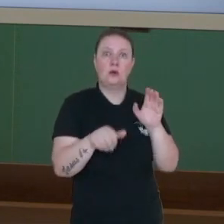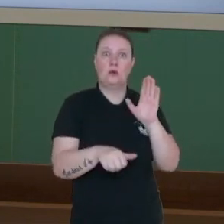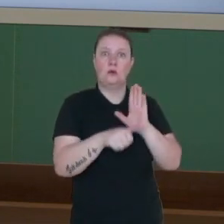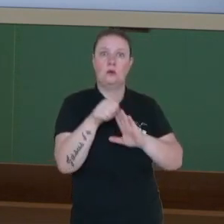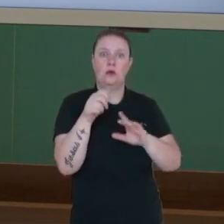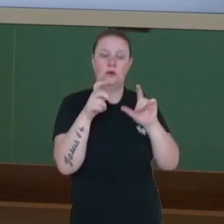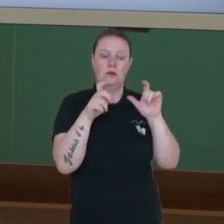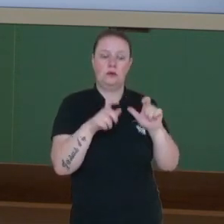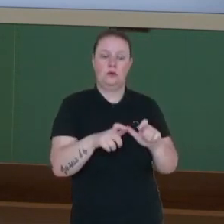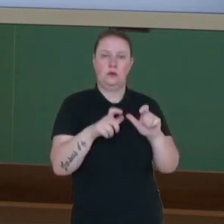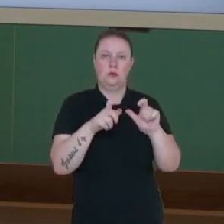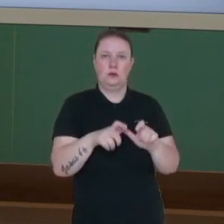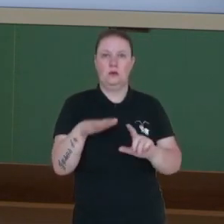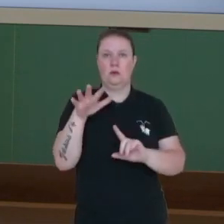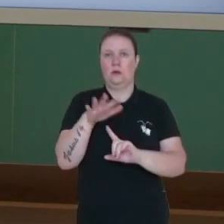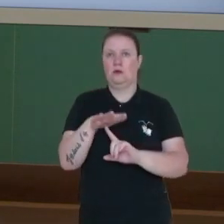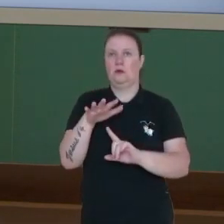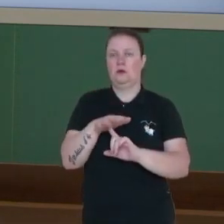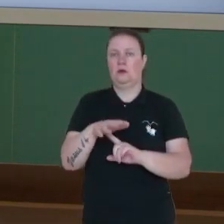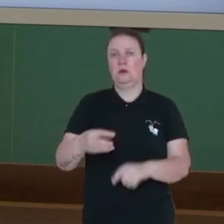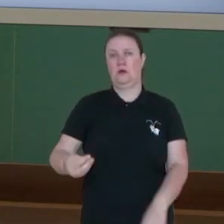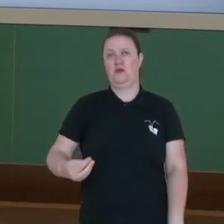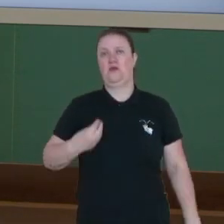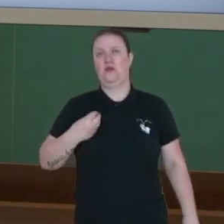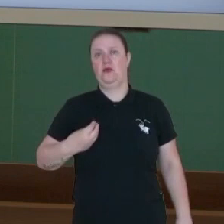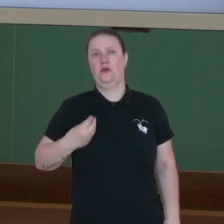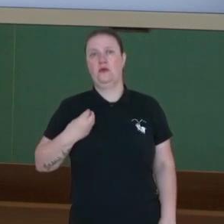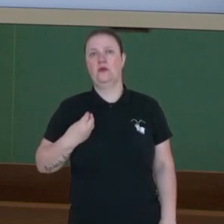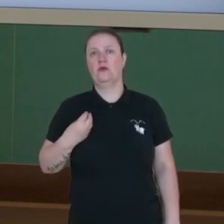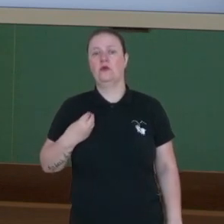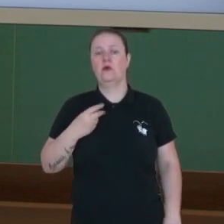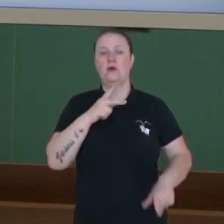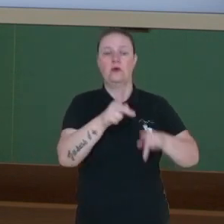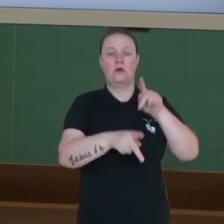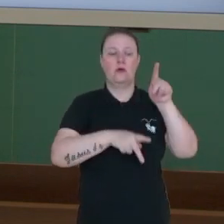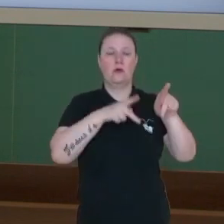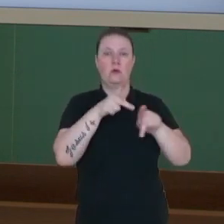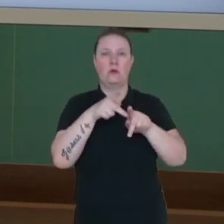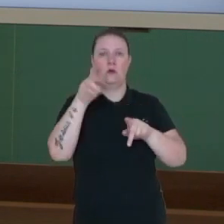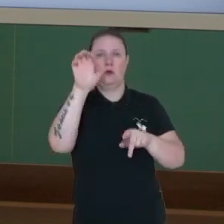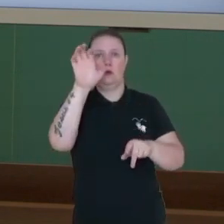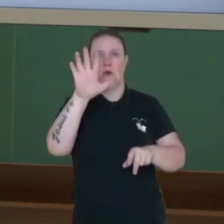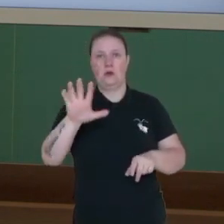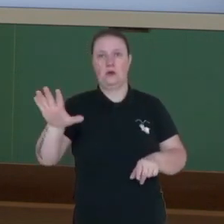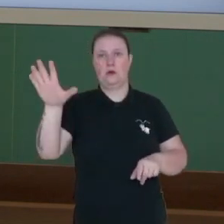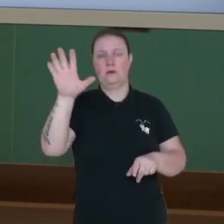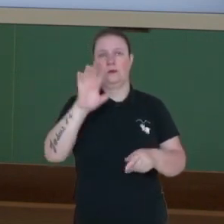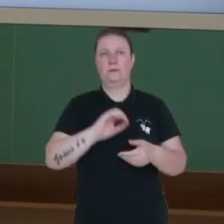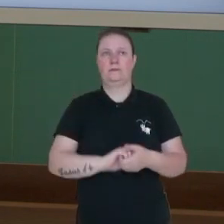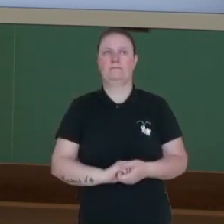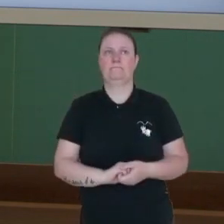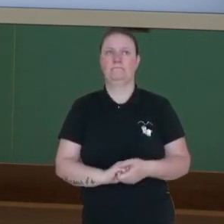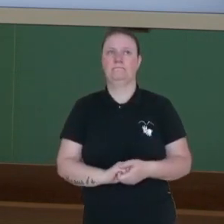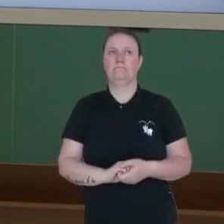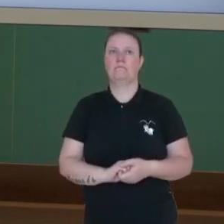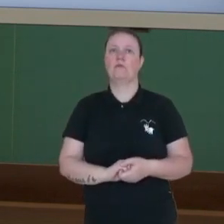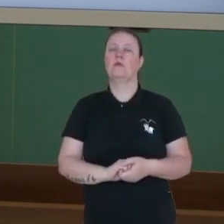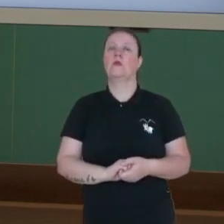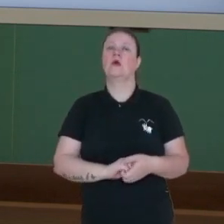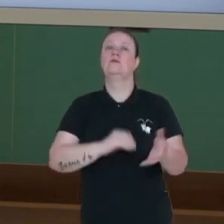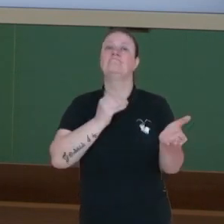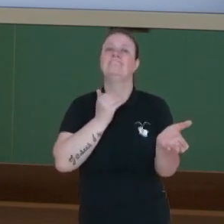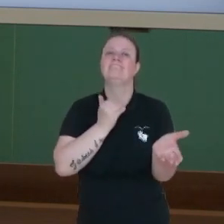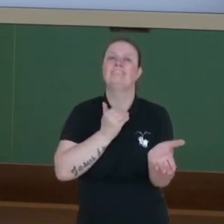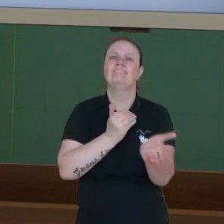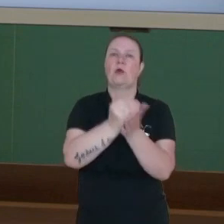território paranaense habitado pelo europeu, lembrando você da presença indígena aqui, né? O Marco Zero do Paraná,